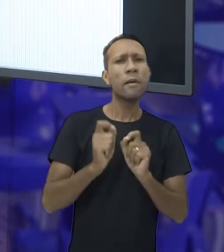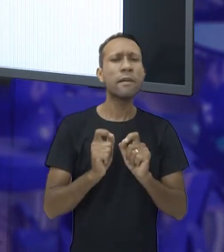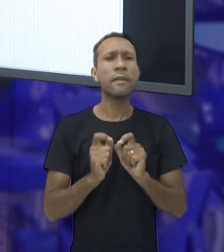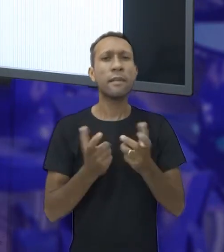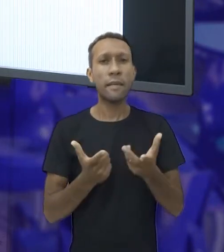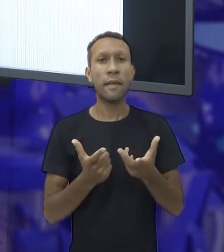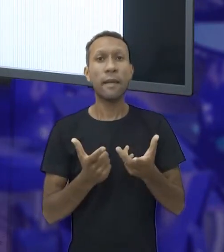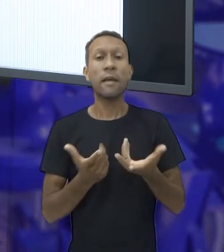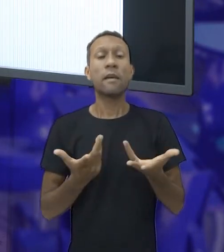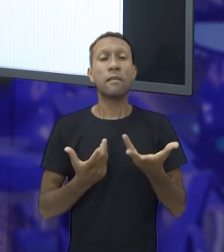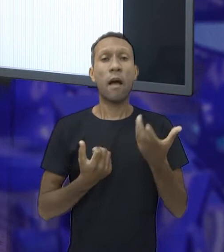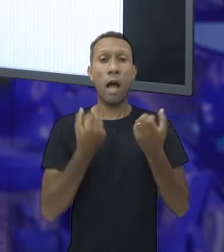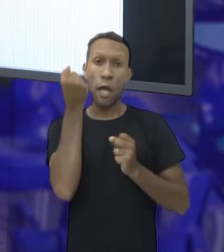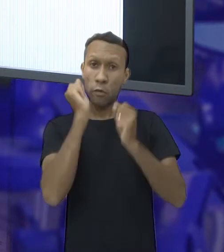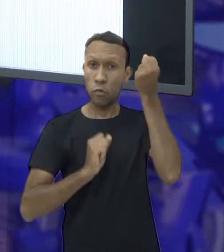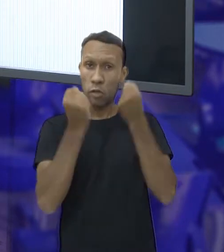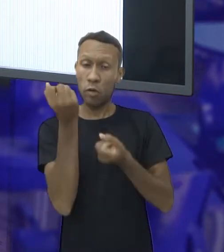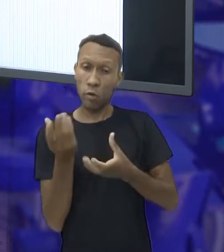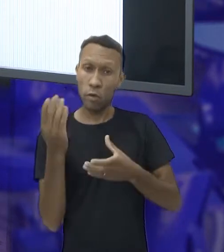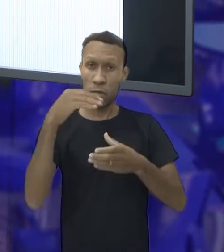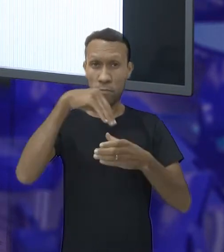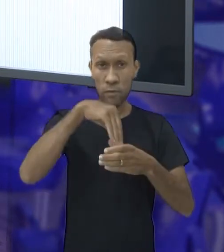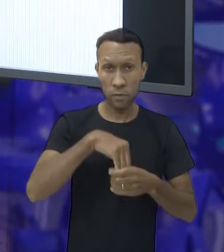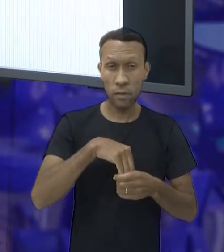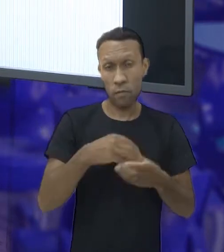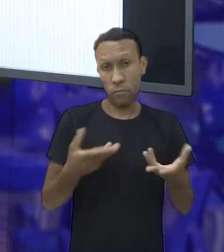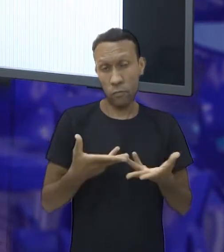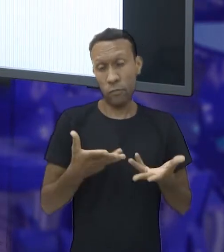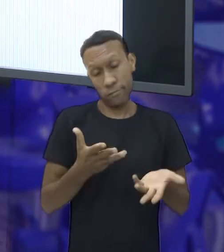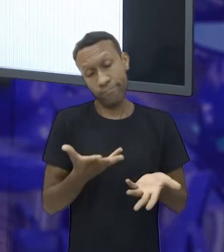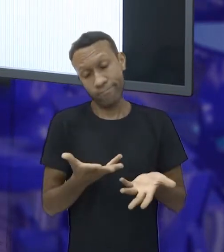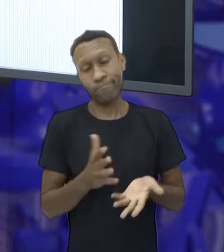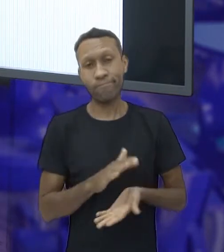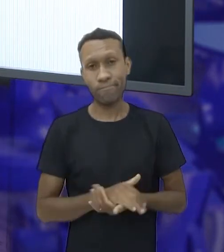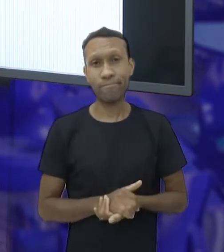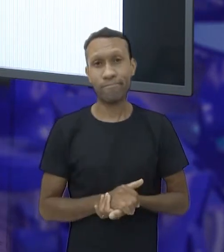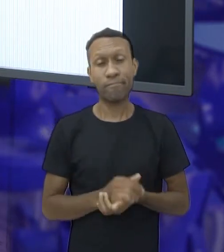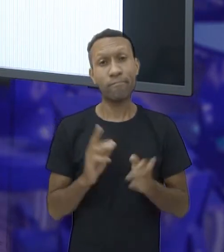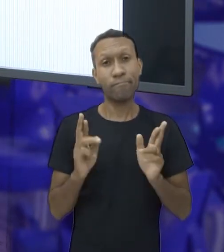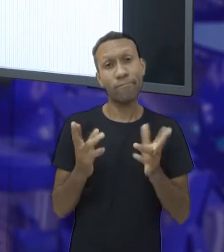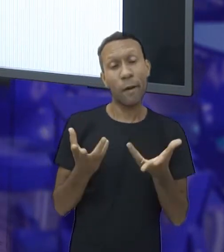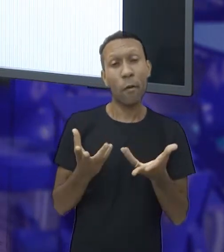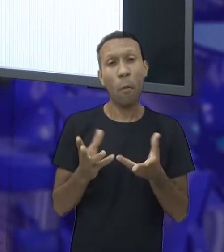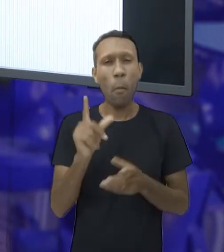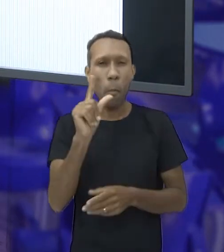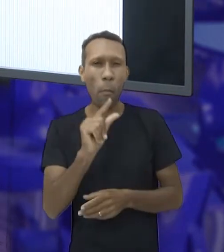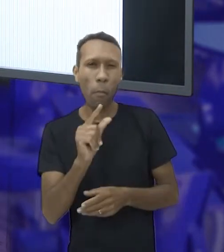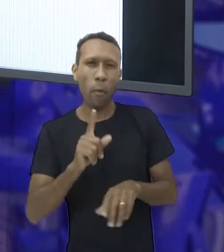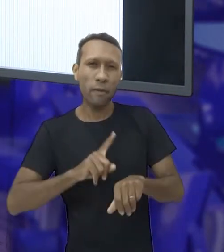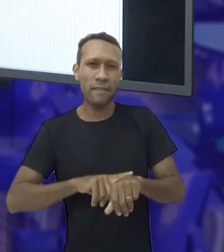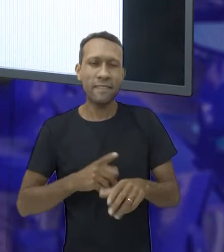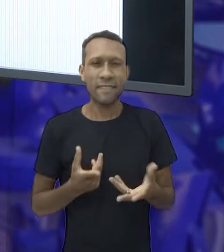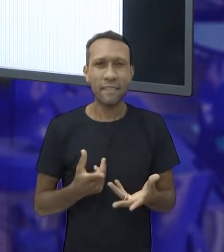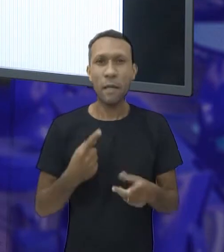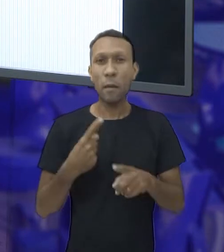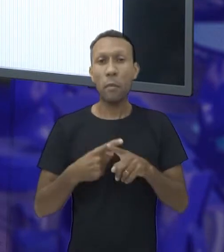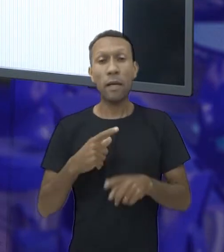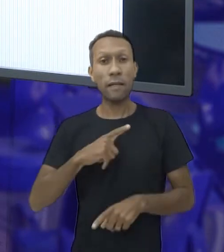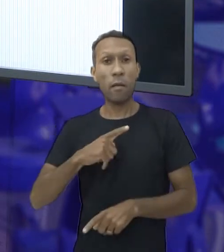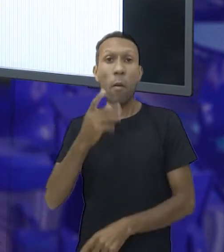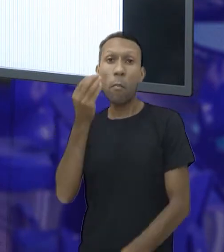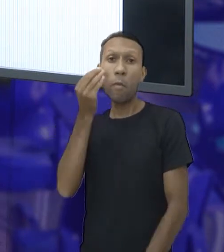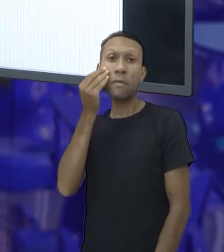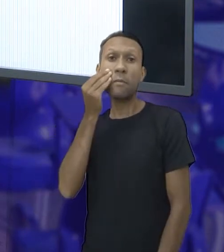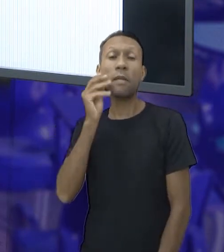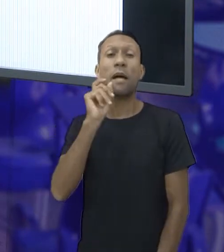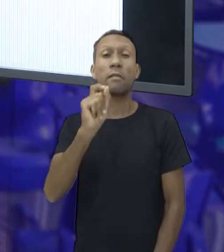atividade industrial na qual nós estamos inseridos. Por pouco tempo, esperam os cientistas, visto que existe uma possibilidade muito forte